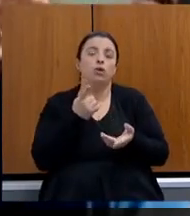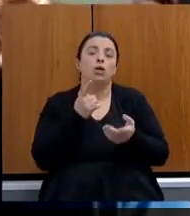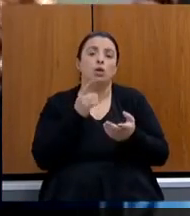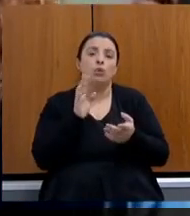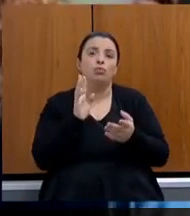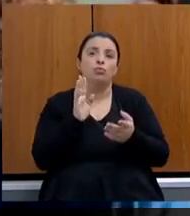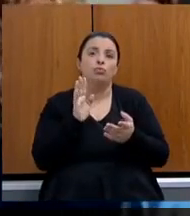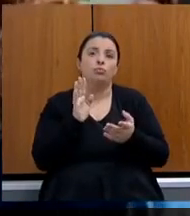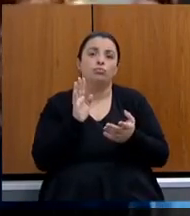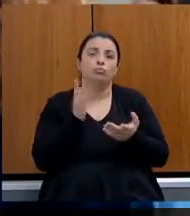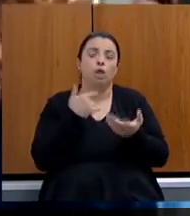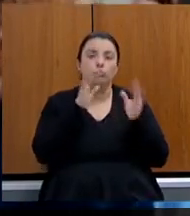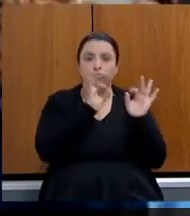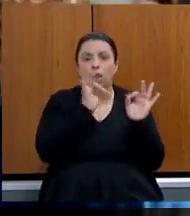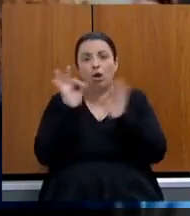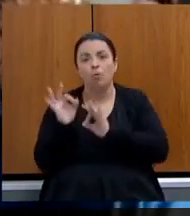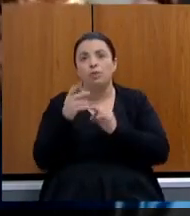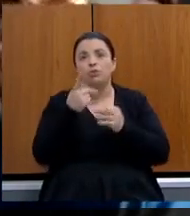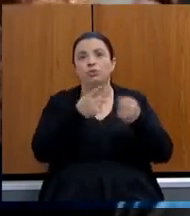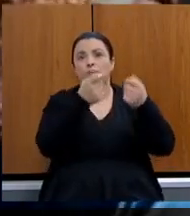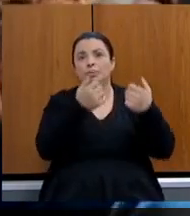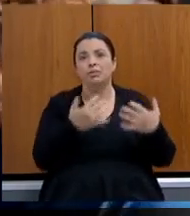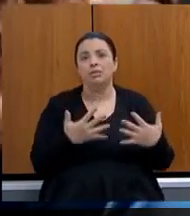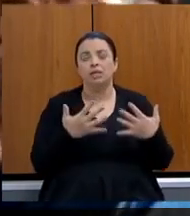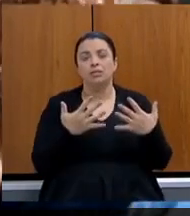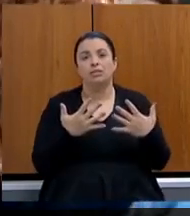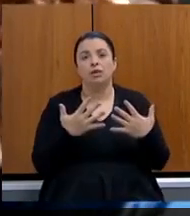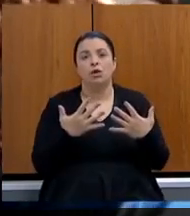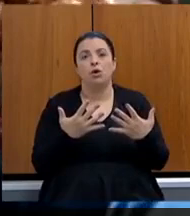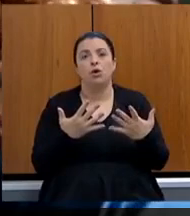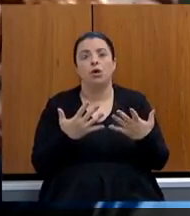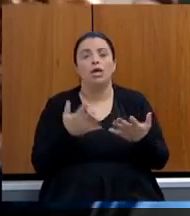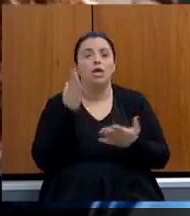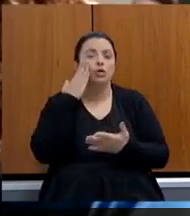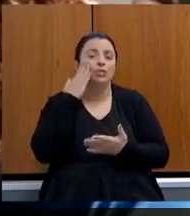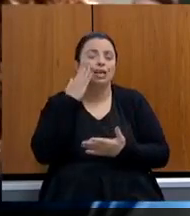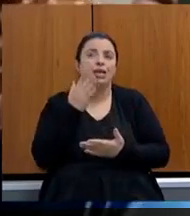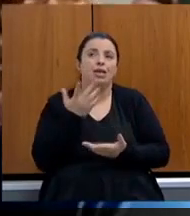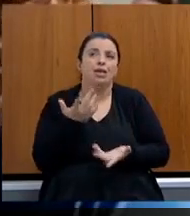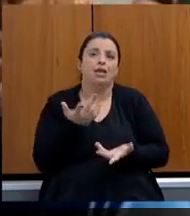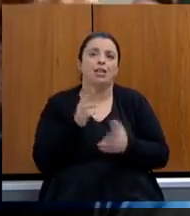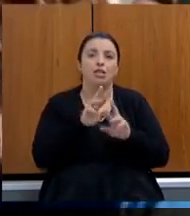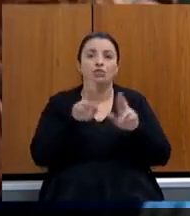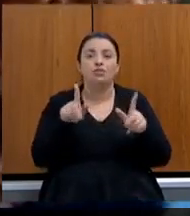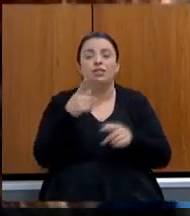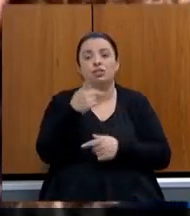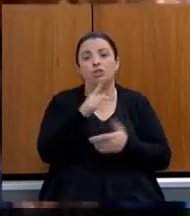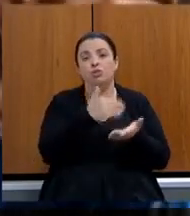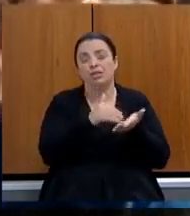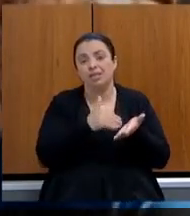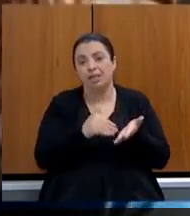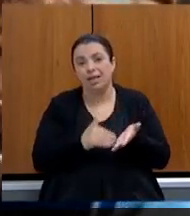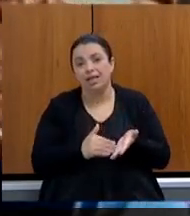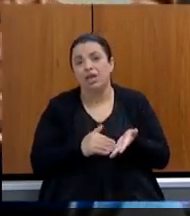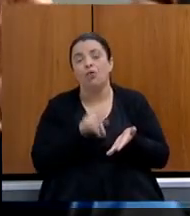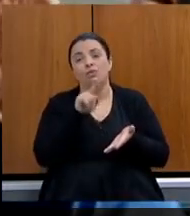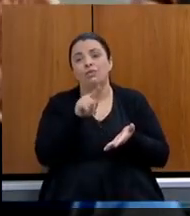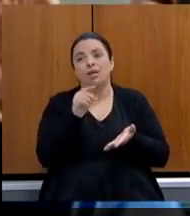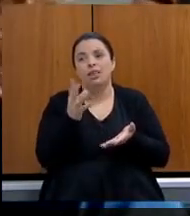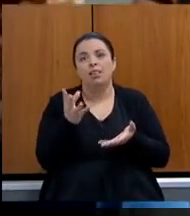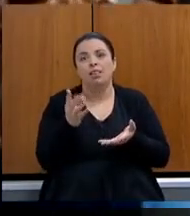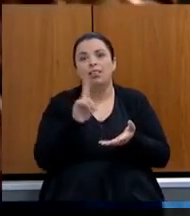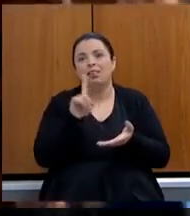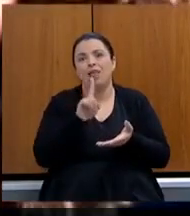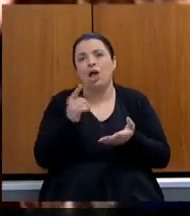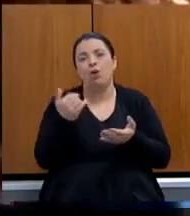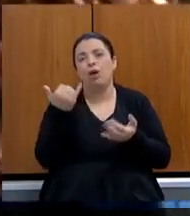isso não seja é porque não é não tá no local estratégico da sua secretaria Mas tu por conta do tempo você não trouxe a informação